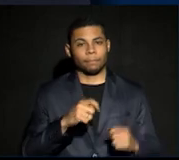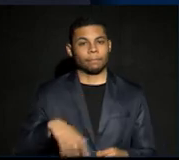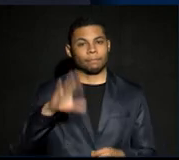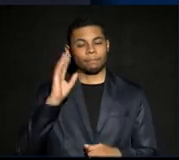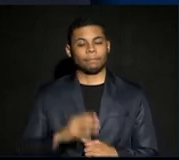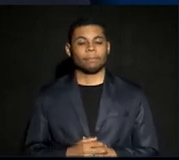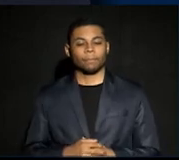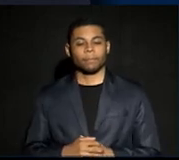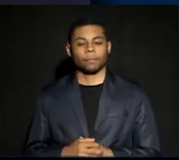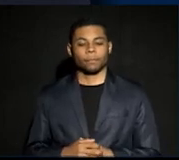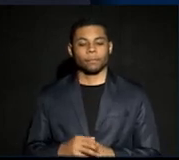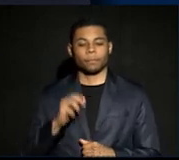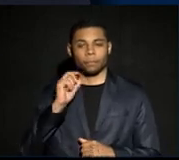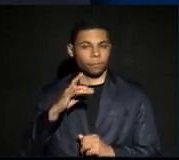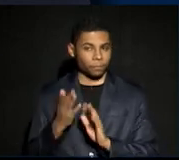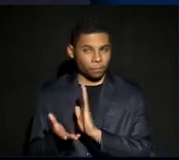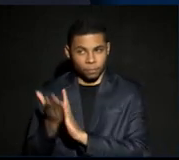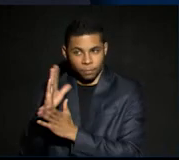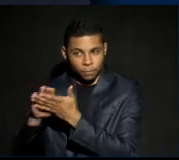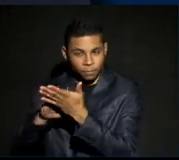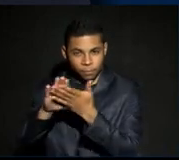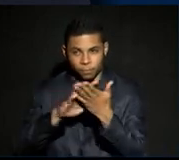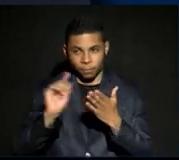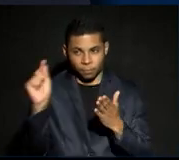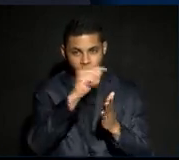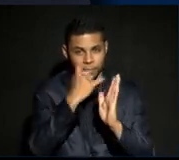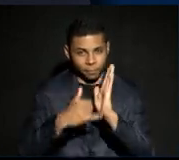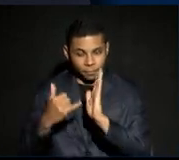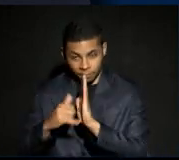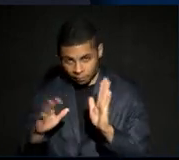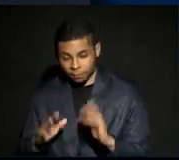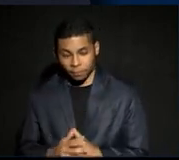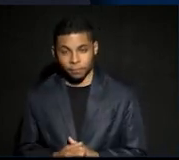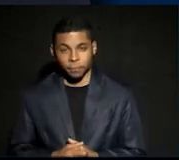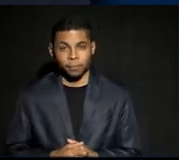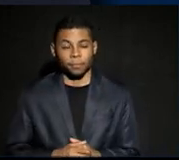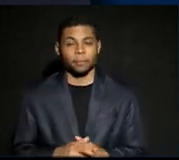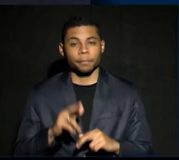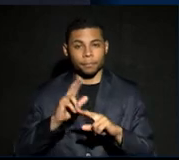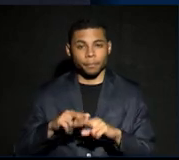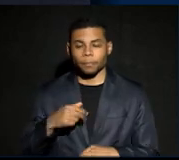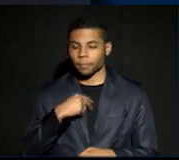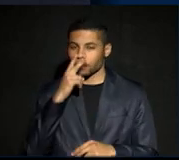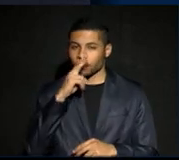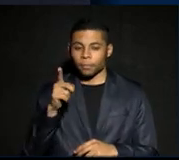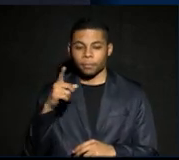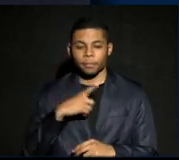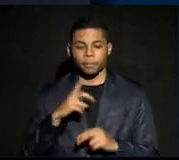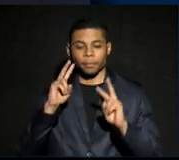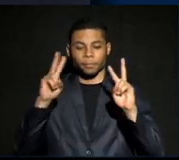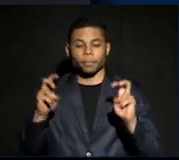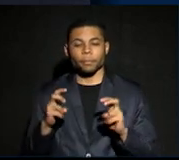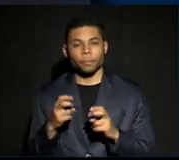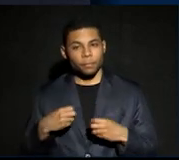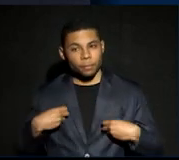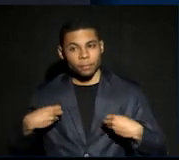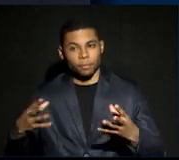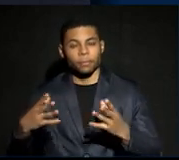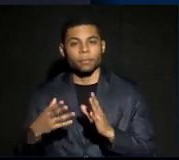expressivo, se não tiver aumento ou compensação de algum imposto. Então, assim, eu acho que alguma regra de gasto é